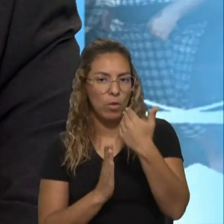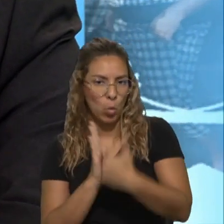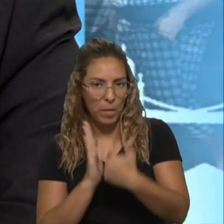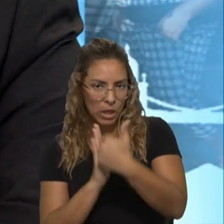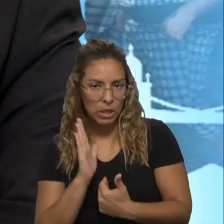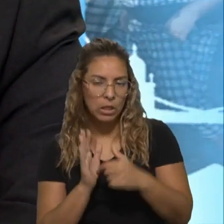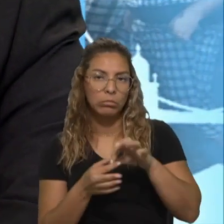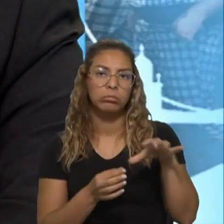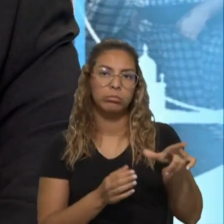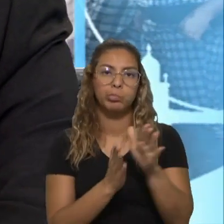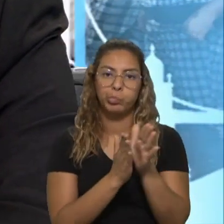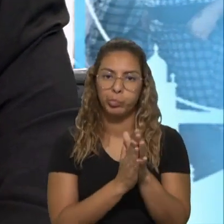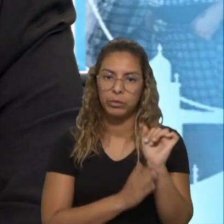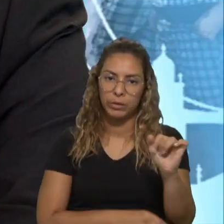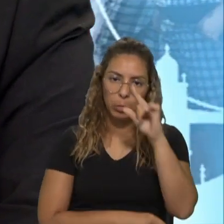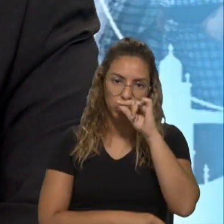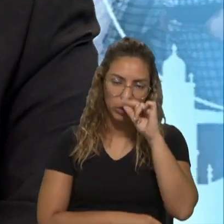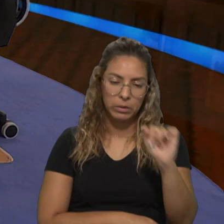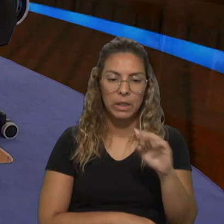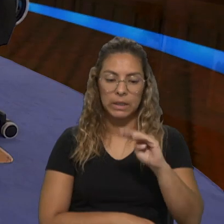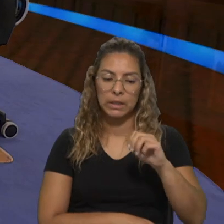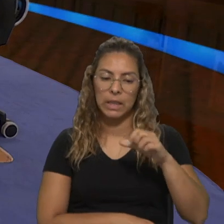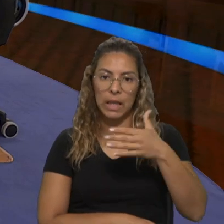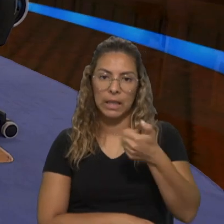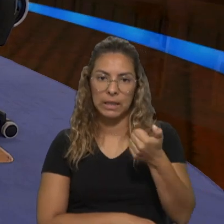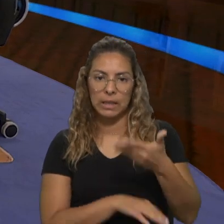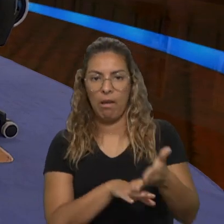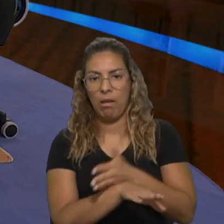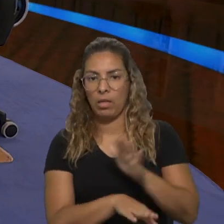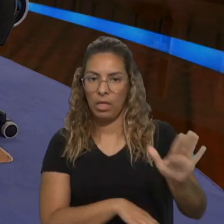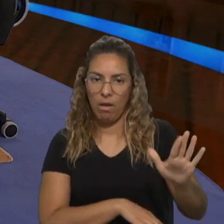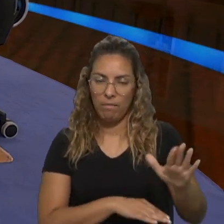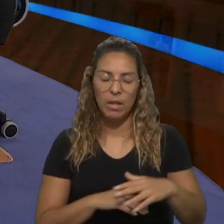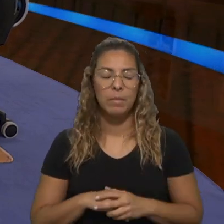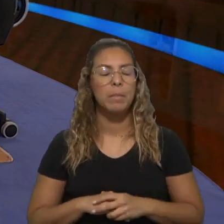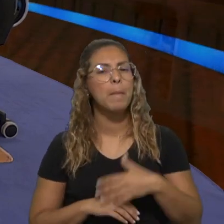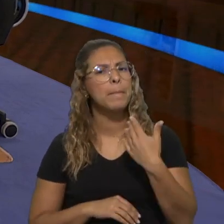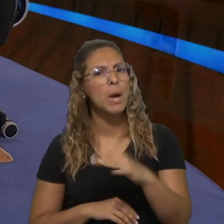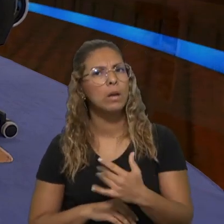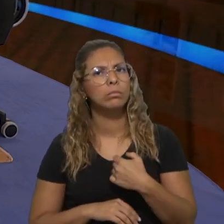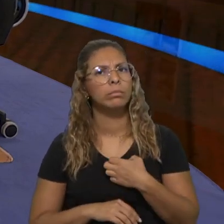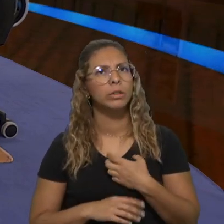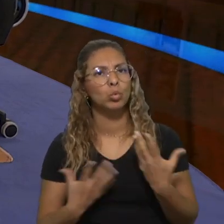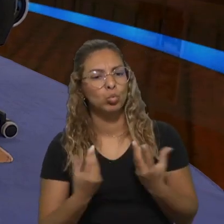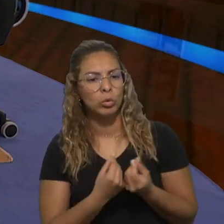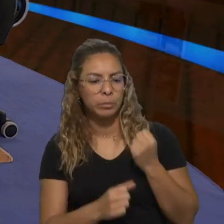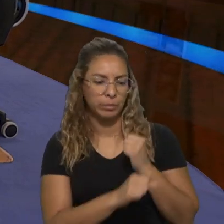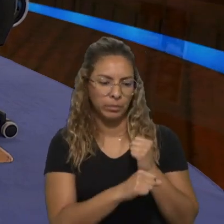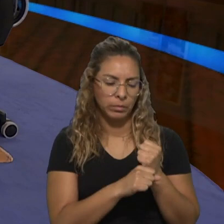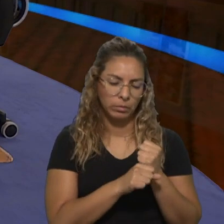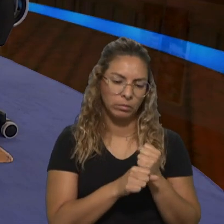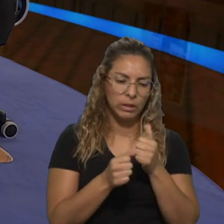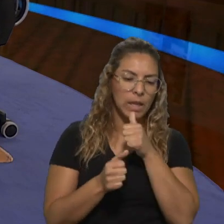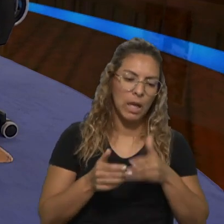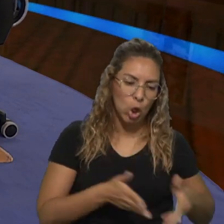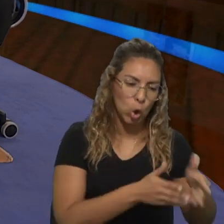Sírio, praticamente desde o século XV que está, é uma realidade que juntava quem trabalhava à volta do rio e pelo rio, por causa